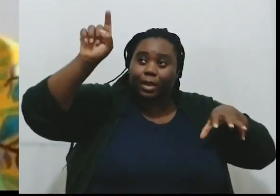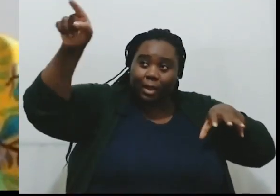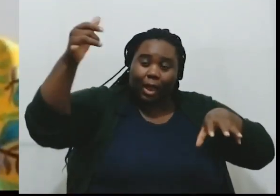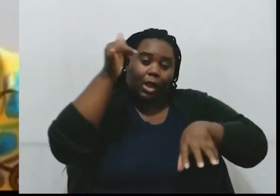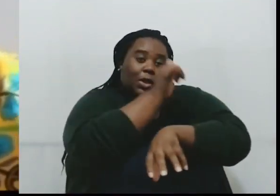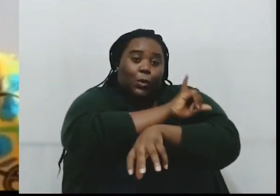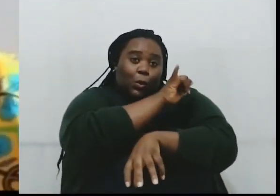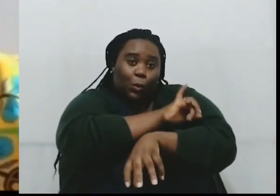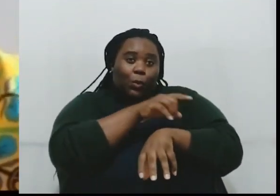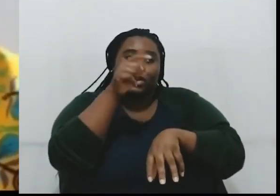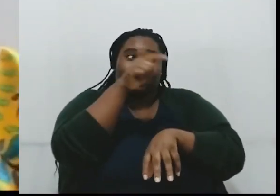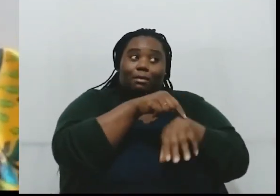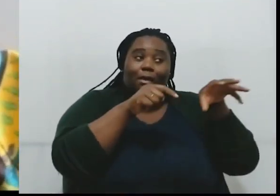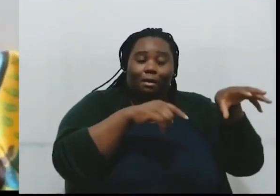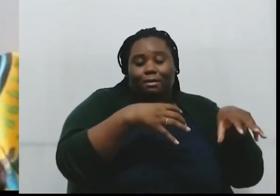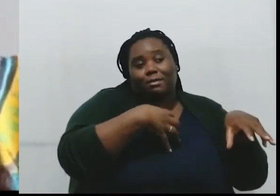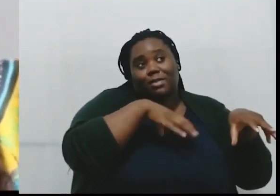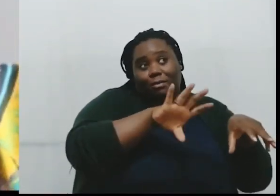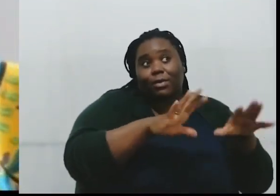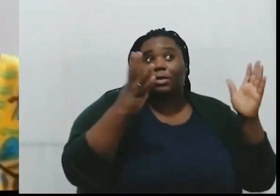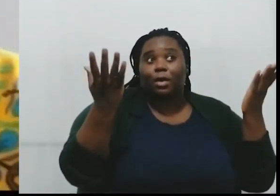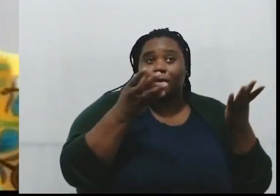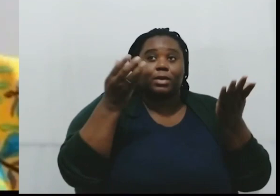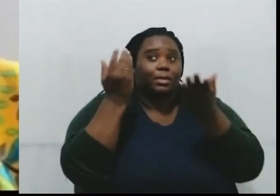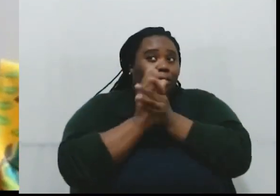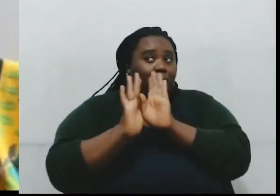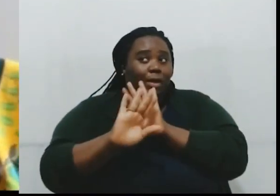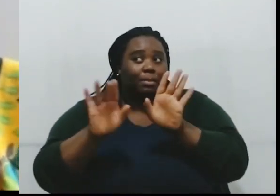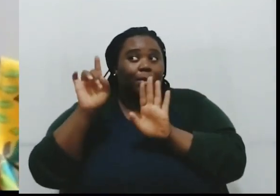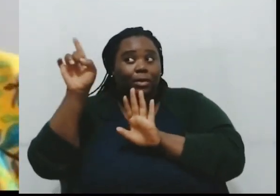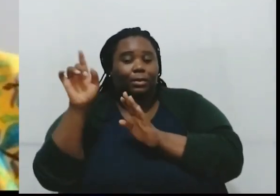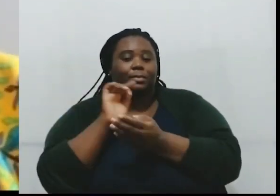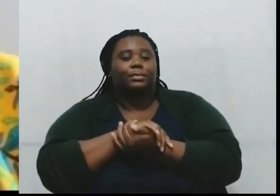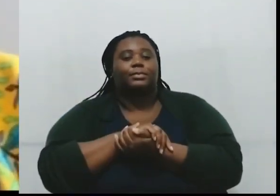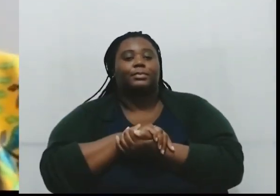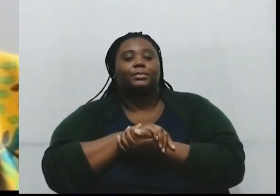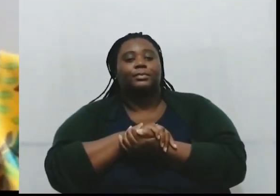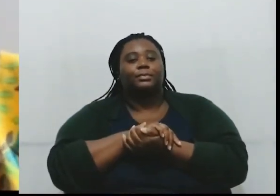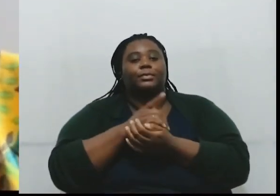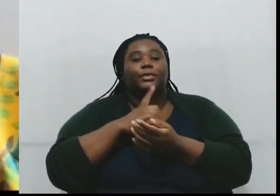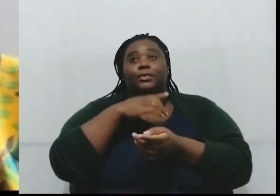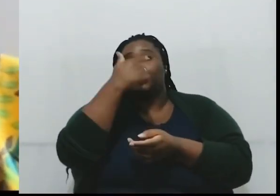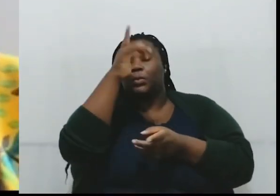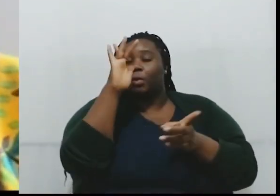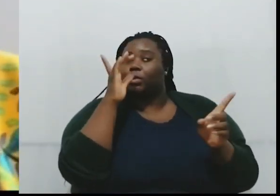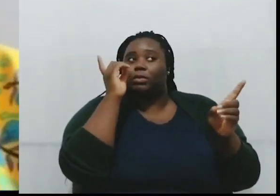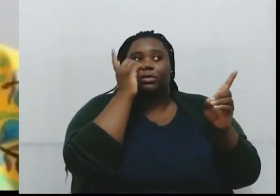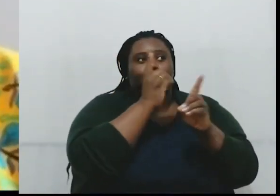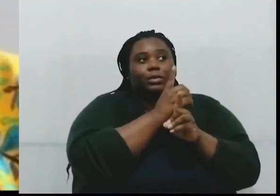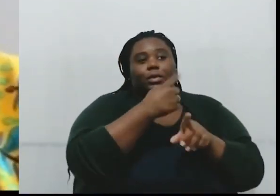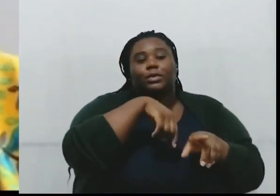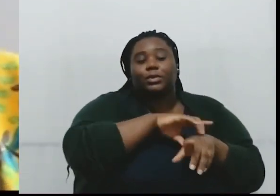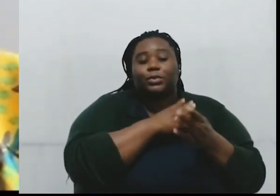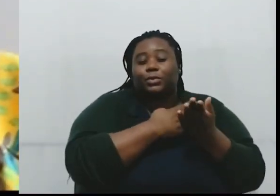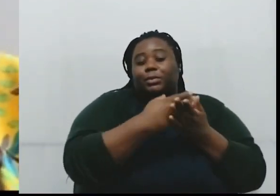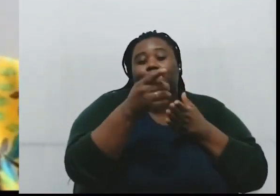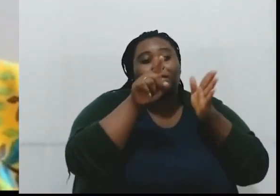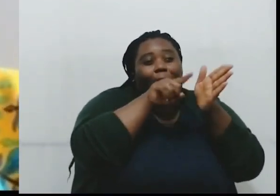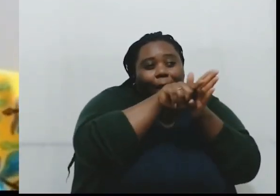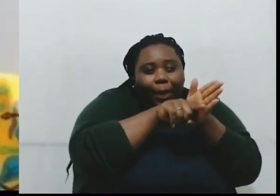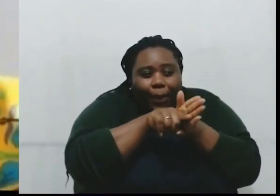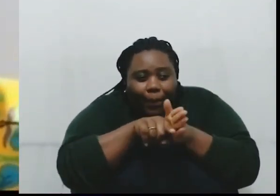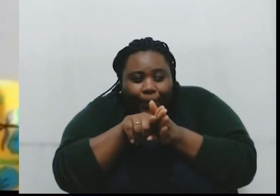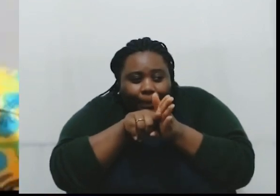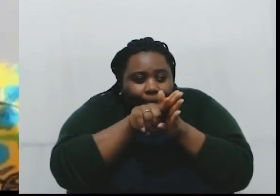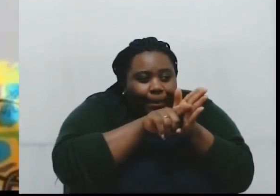Janeiro, e aqui eu tive um outro encontro. A gente começou a pesquisar, pesquisava muita coisa da performance, mas